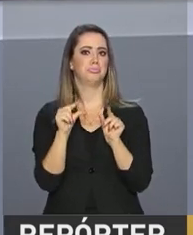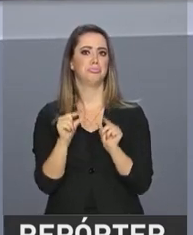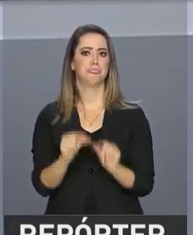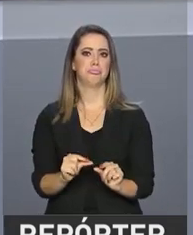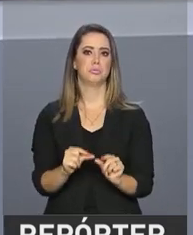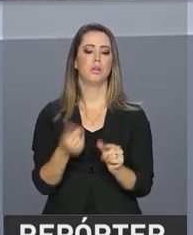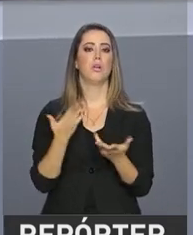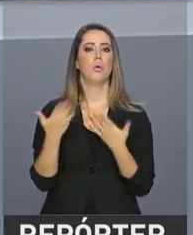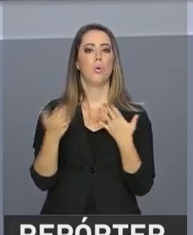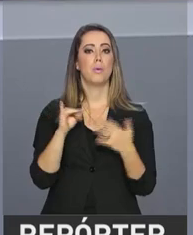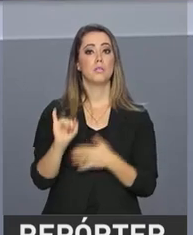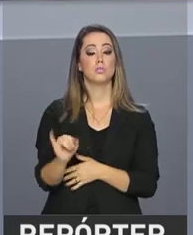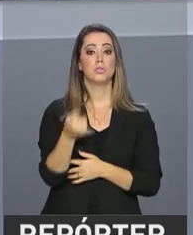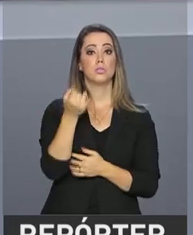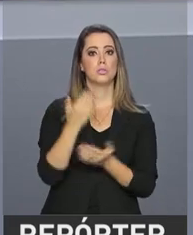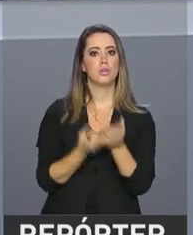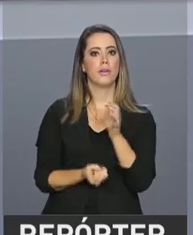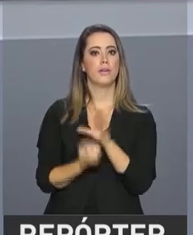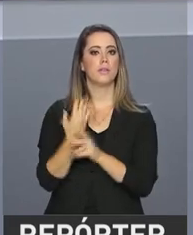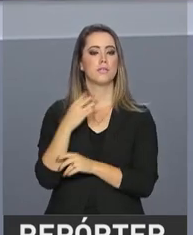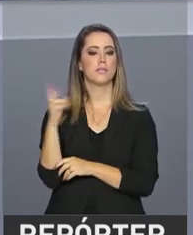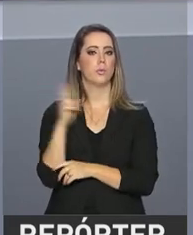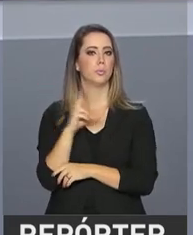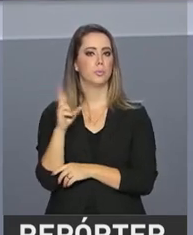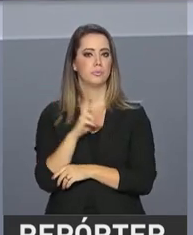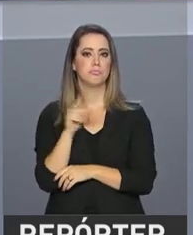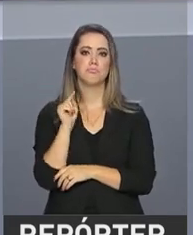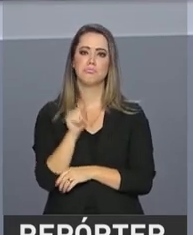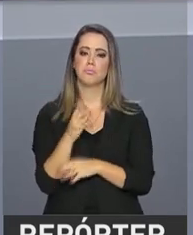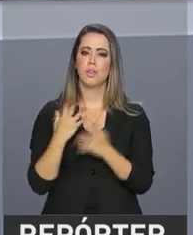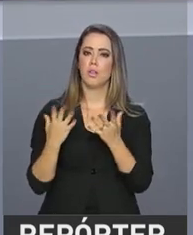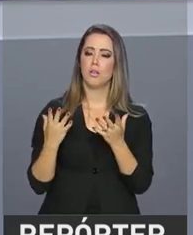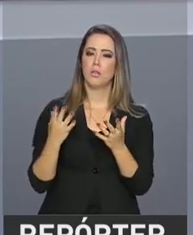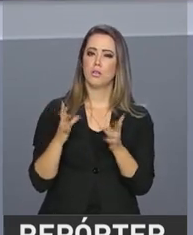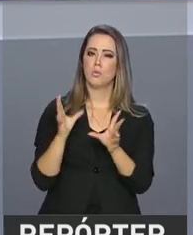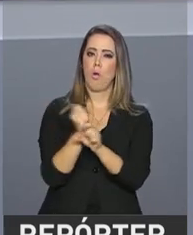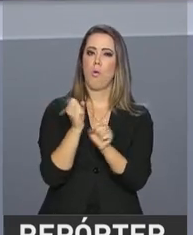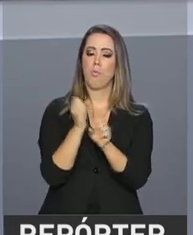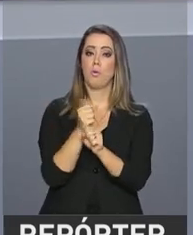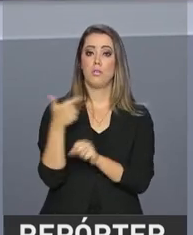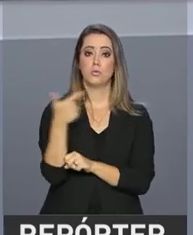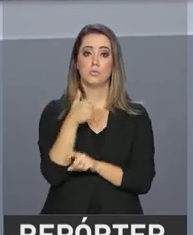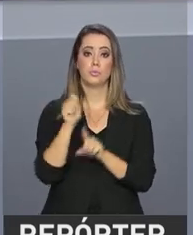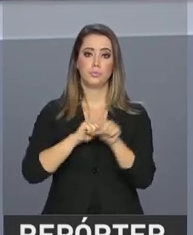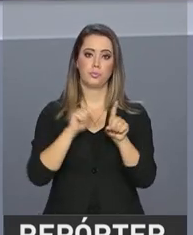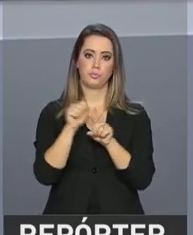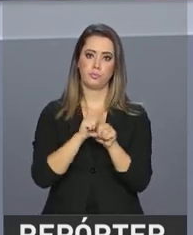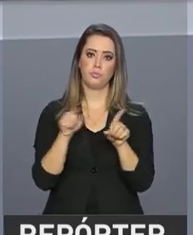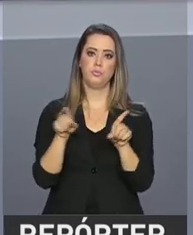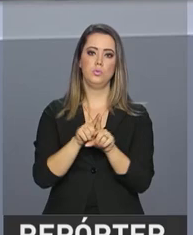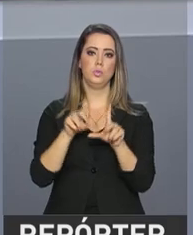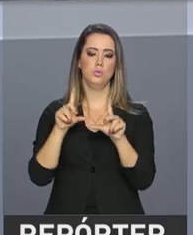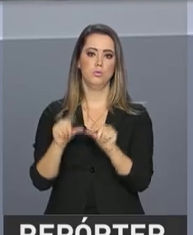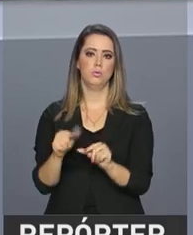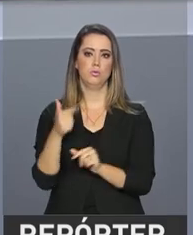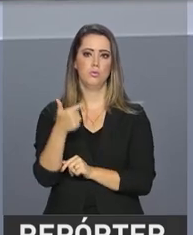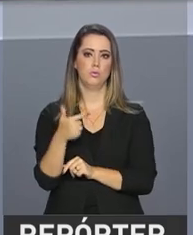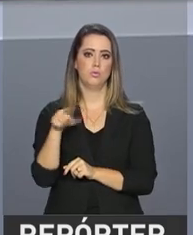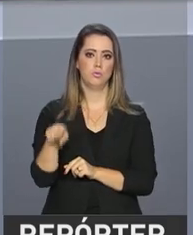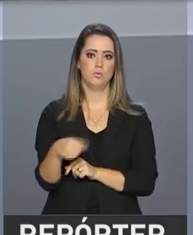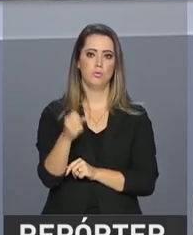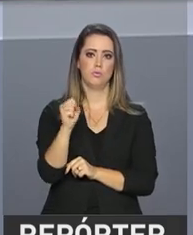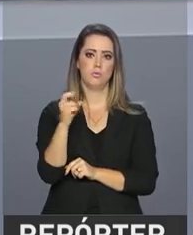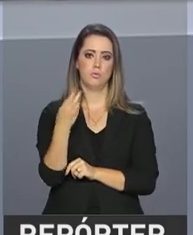os meses de janeiro desde a criação do plano real no acumulado dos últimos 12 meses o índice também caiu para